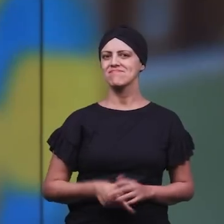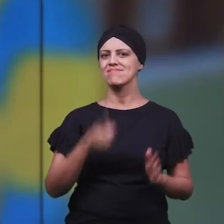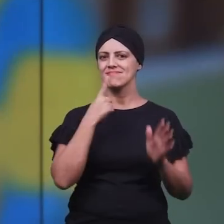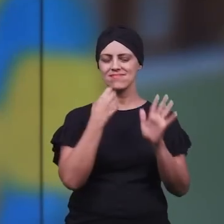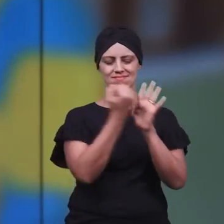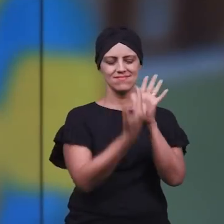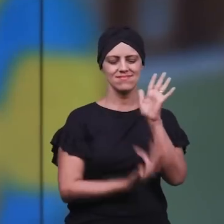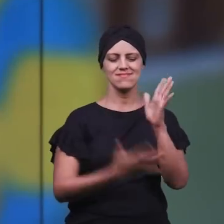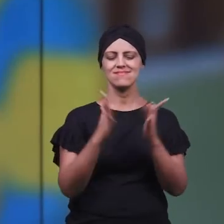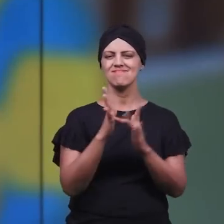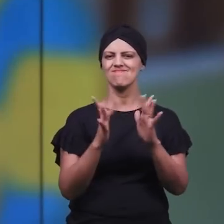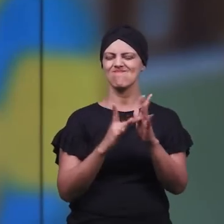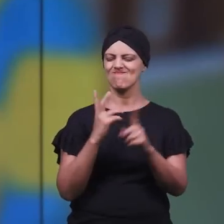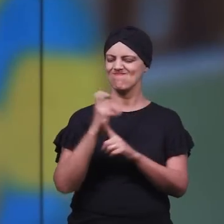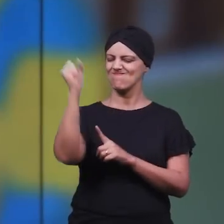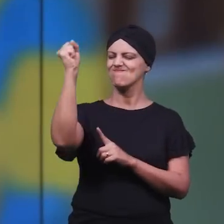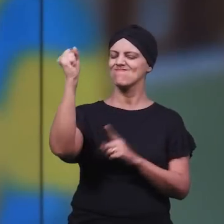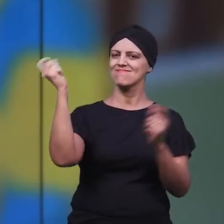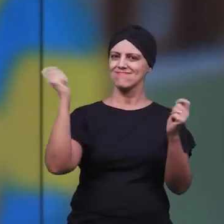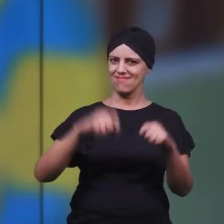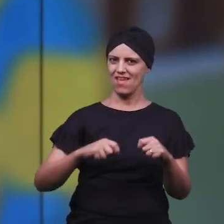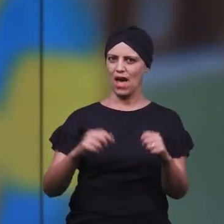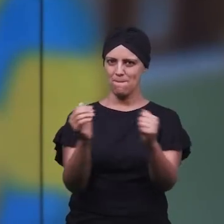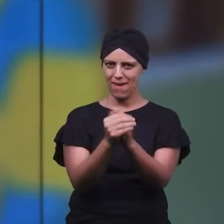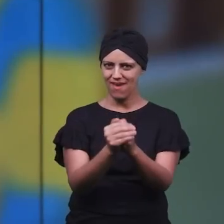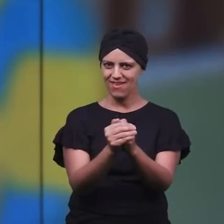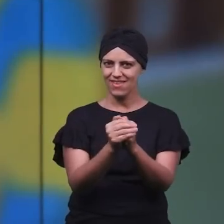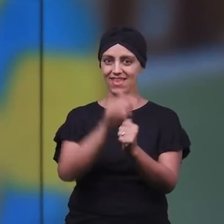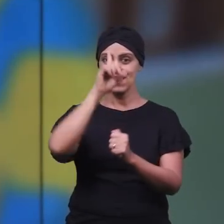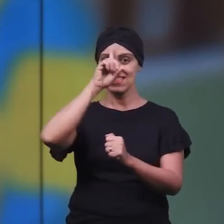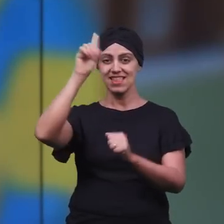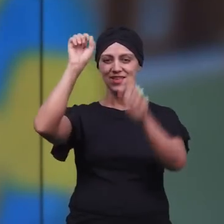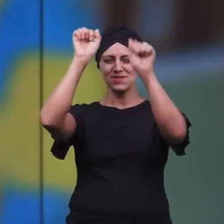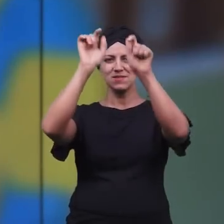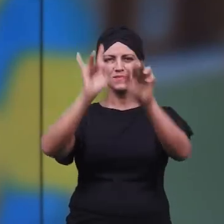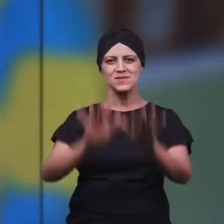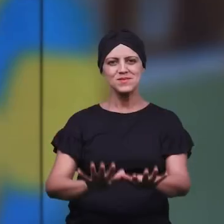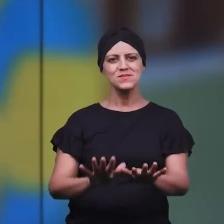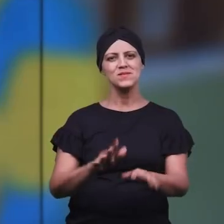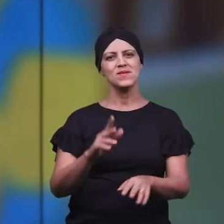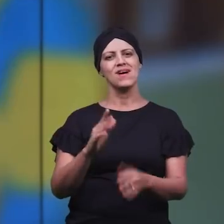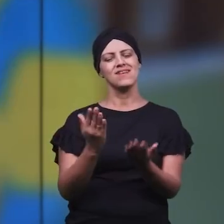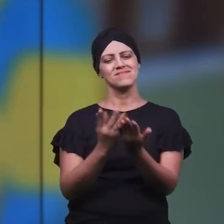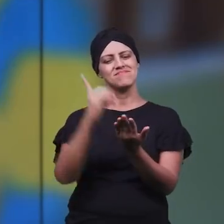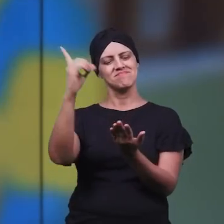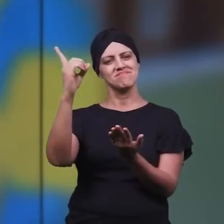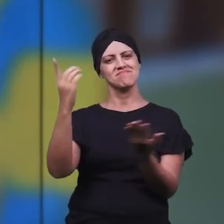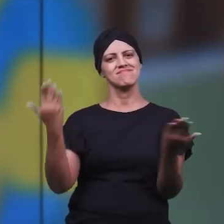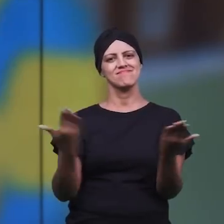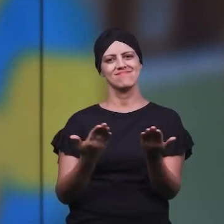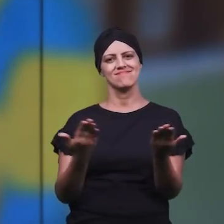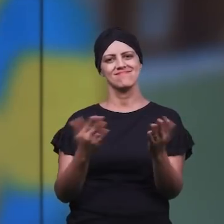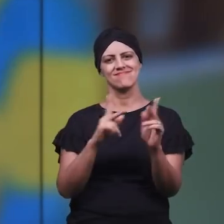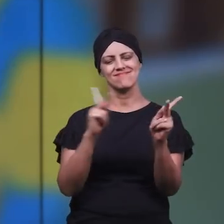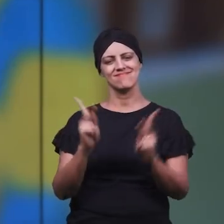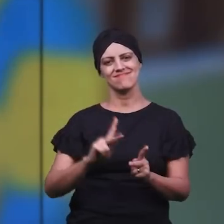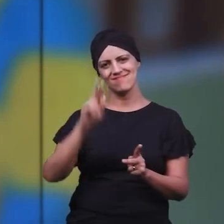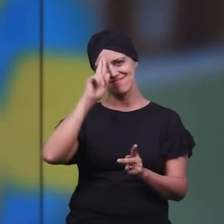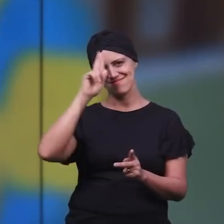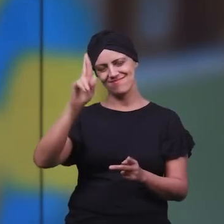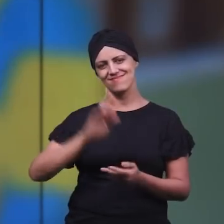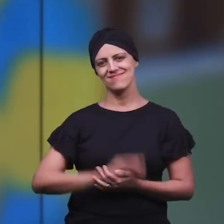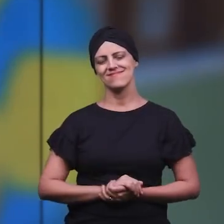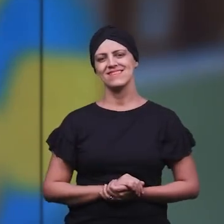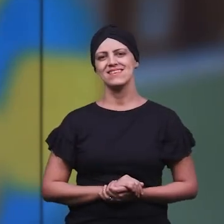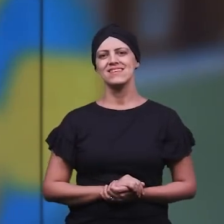de Jesus nos garante a vitória. Amém? Que Deus possa nos abençoar com a sua palavra e a todos